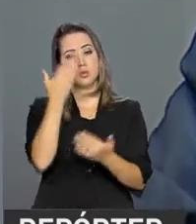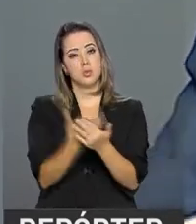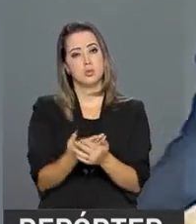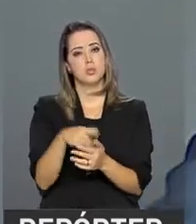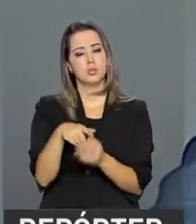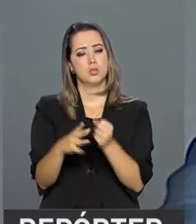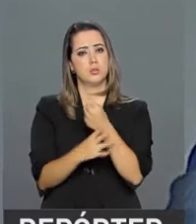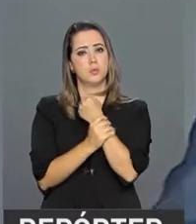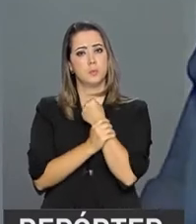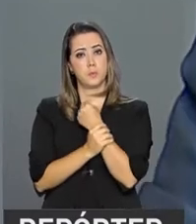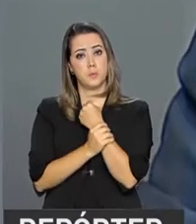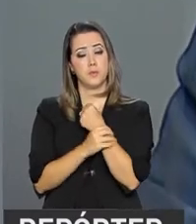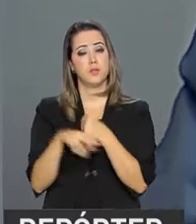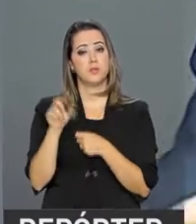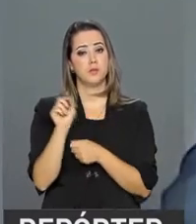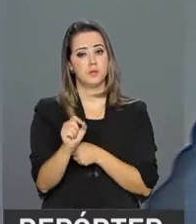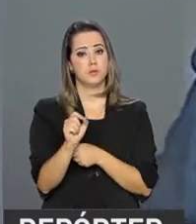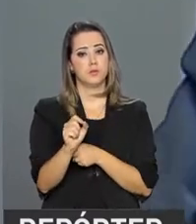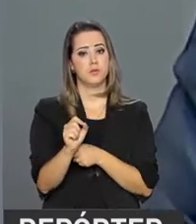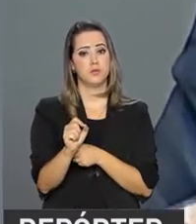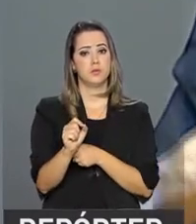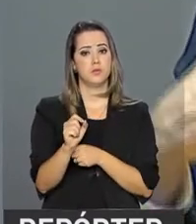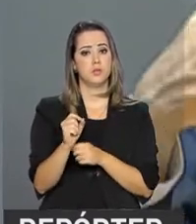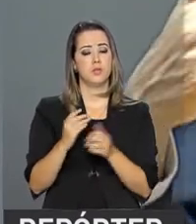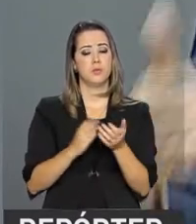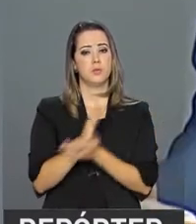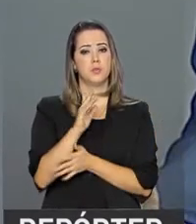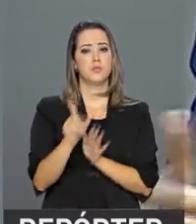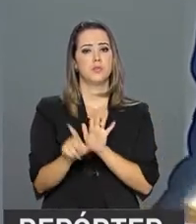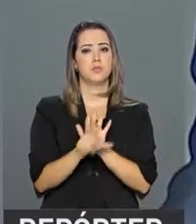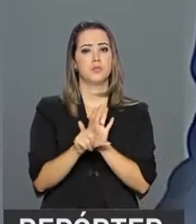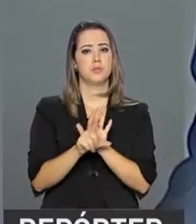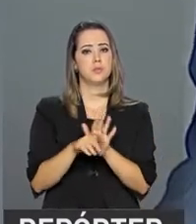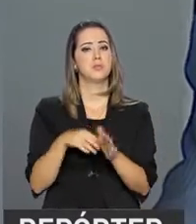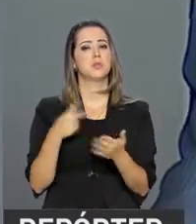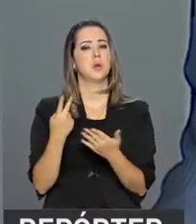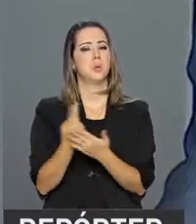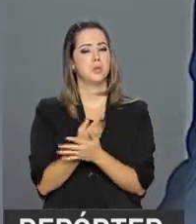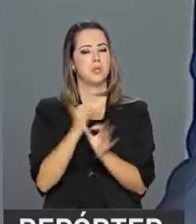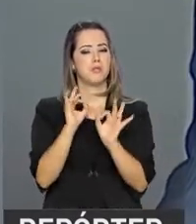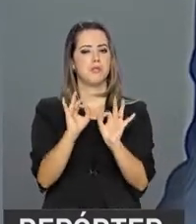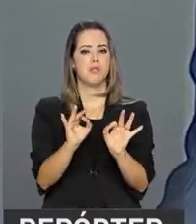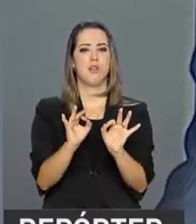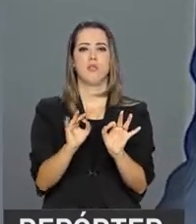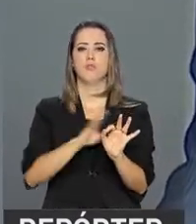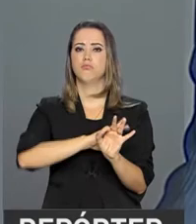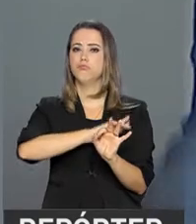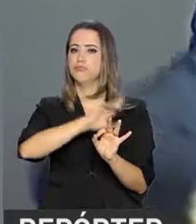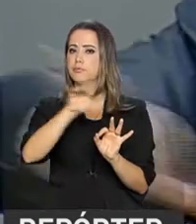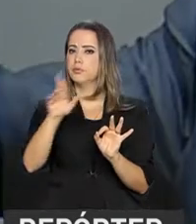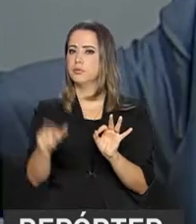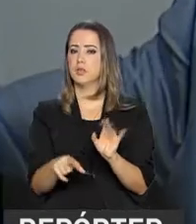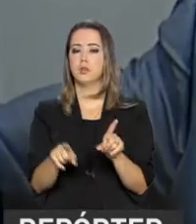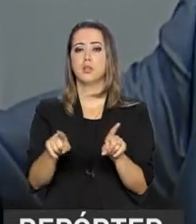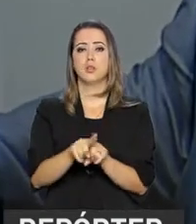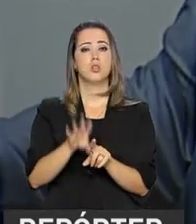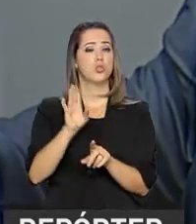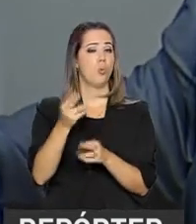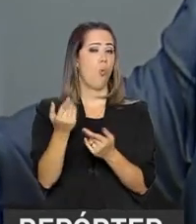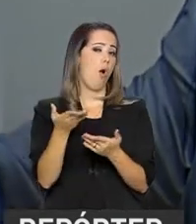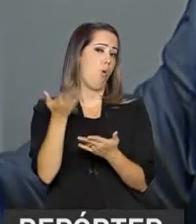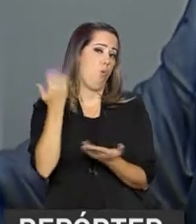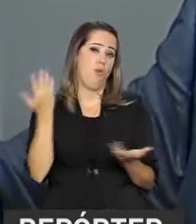seguros de que será aprovada as demais medidas de ajuste fiscal será o próprio como já foram